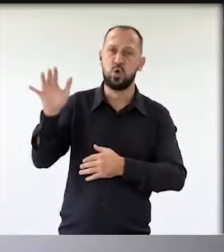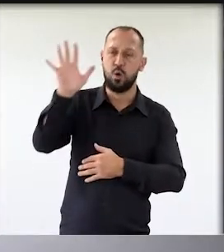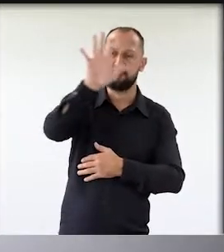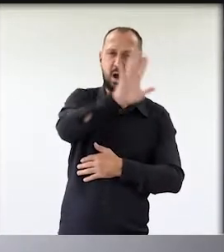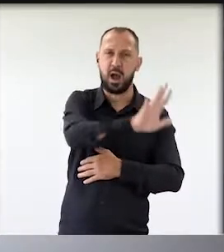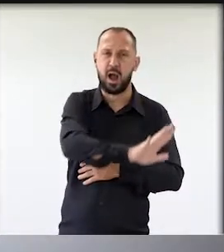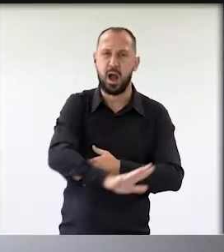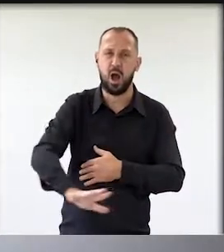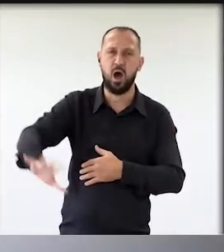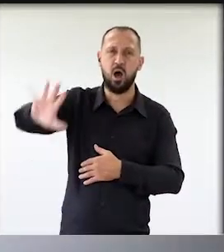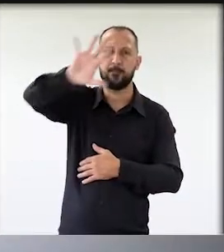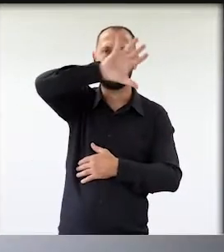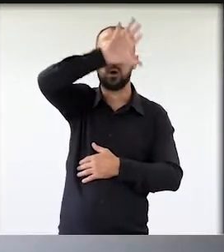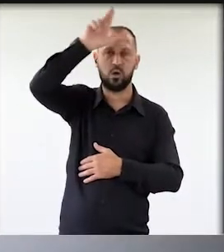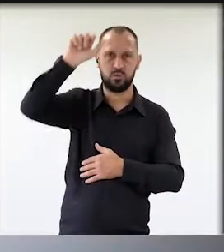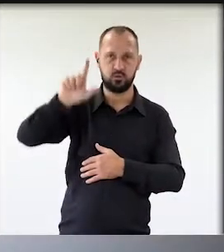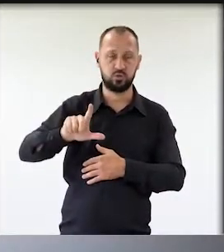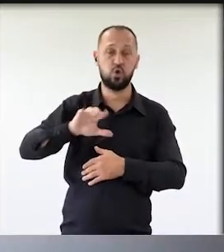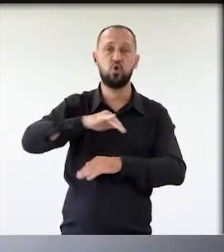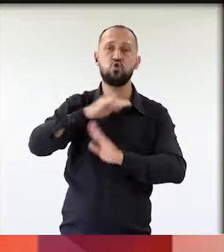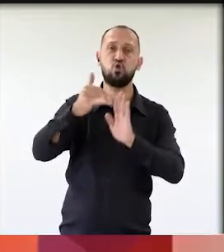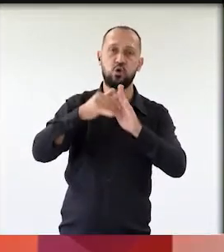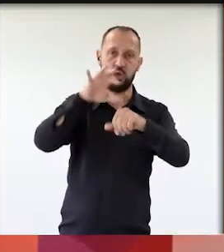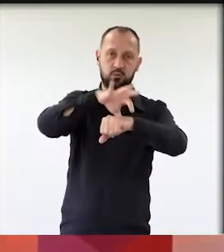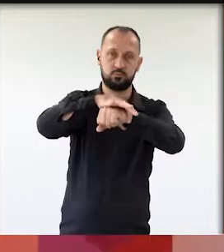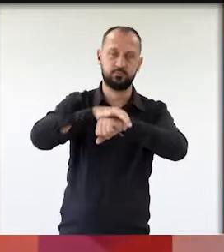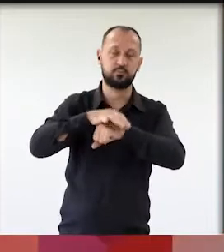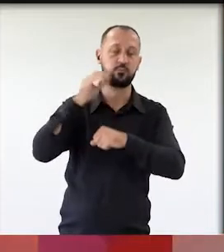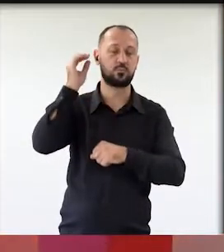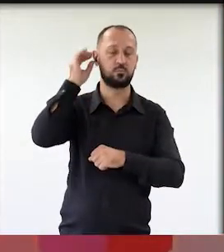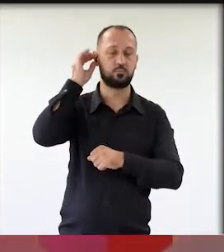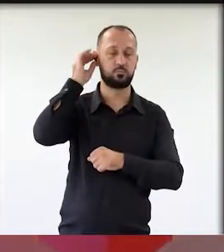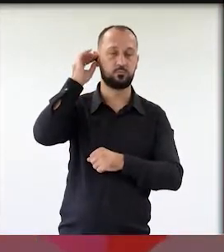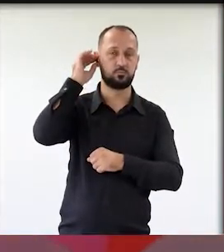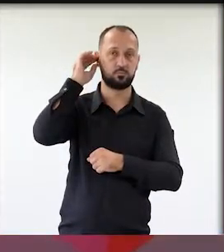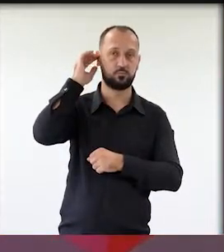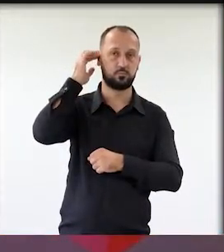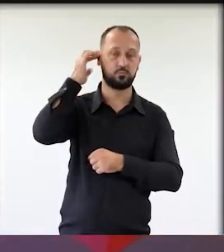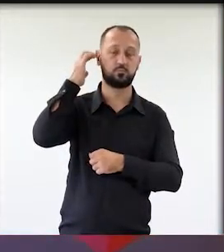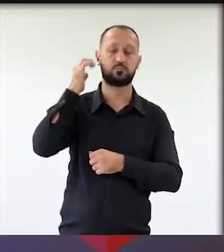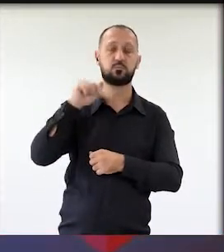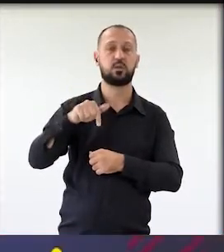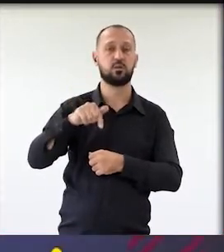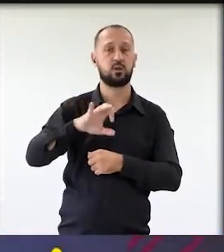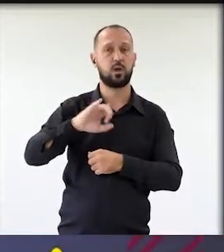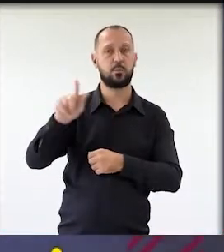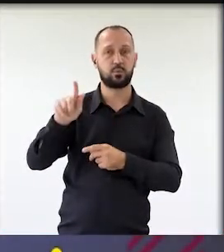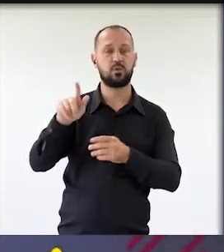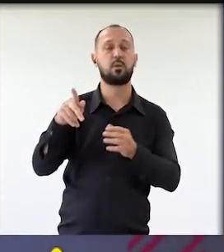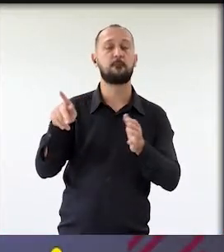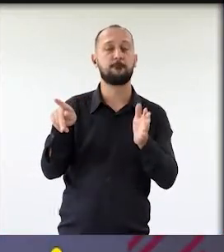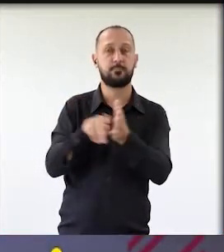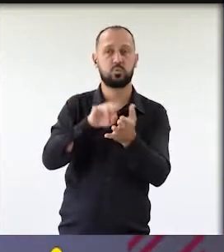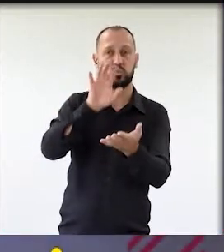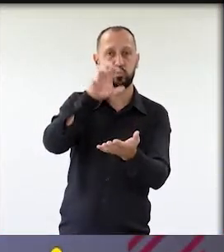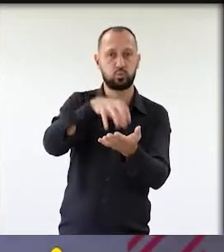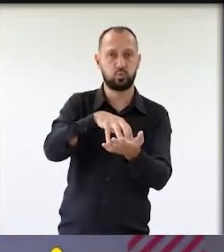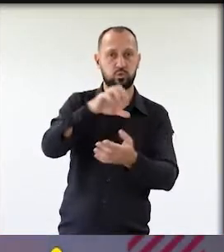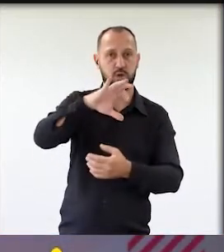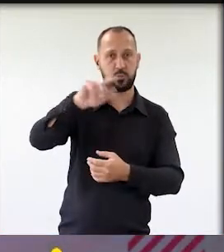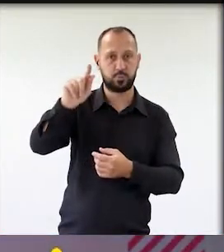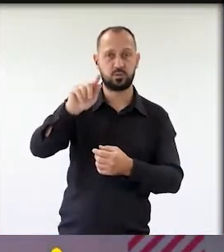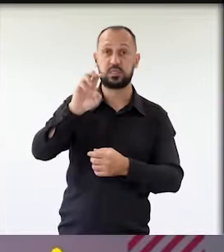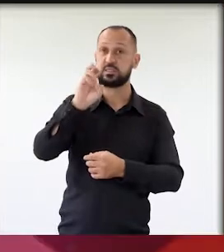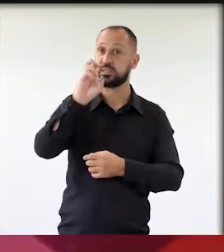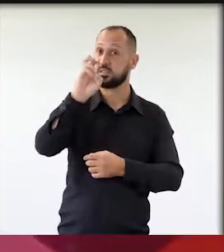infância e adolescência de todo o estado de Mato Grosso do Sul, de todas as defensorias, e aqui em Campo Grande nós temos o núcleo de Campo Grande,